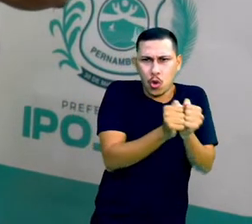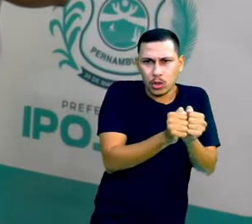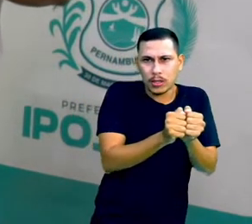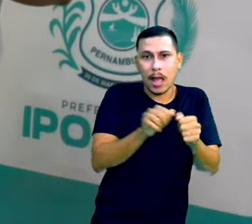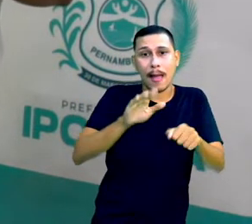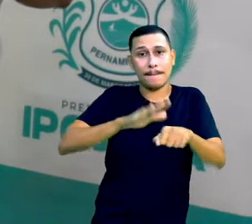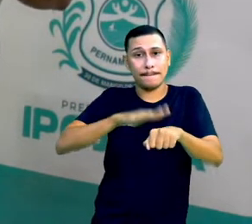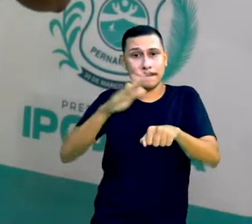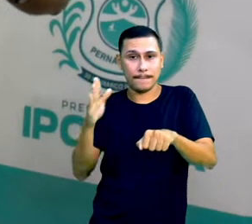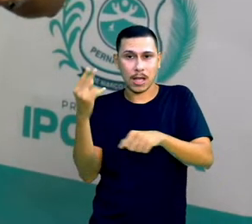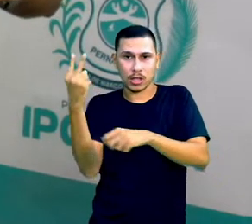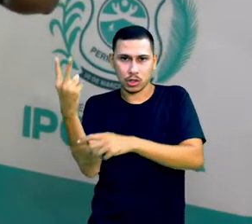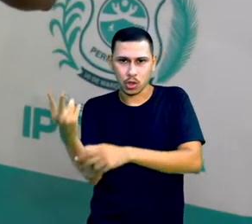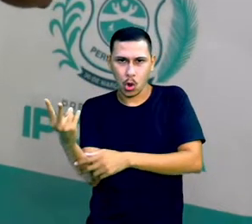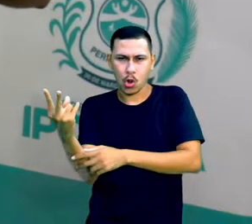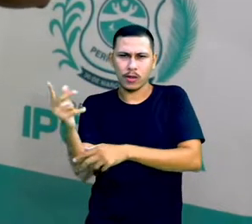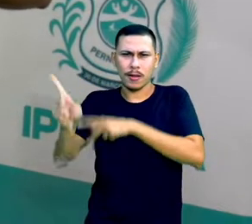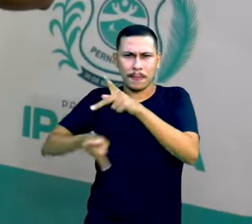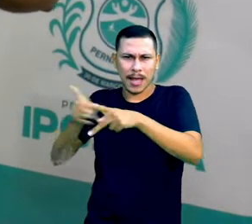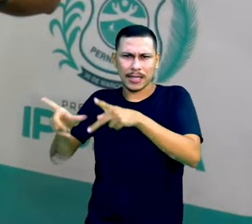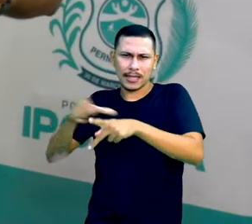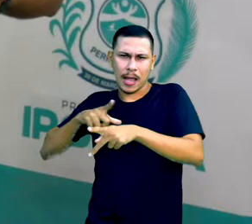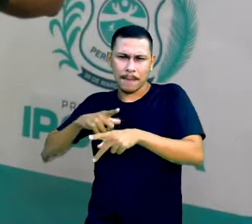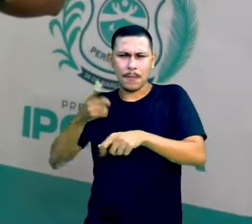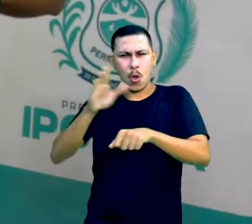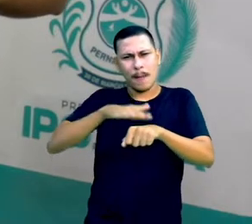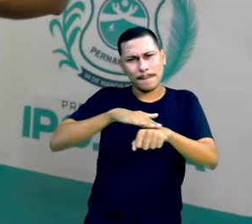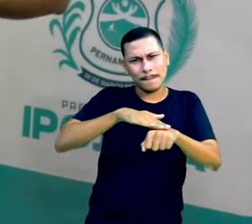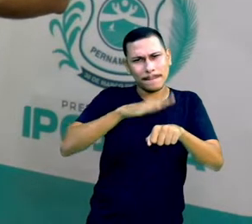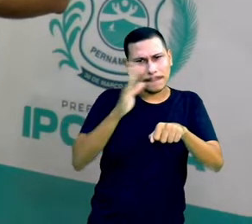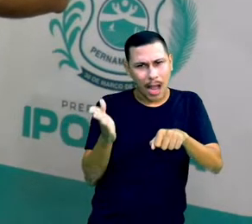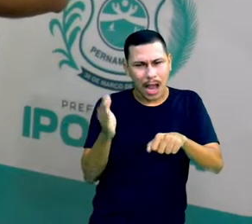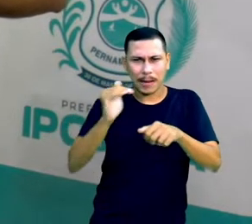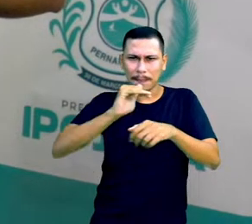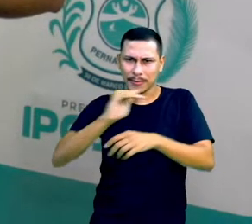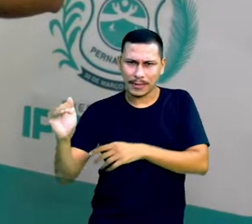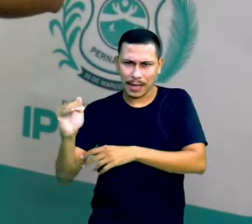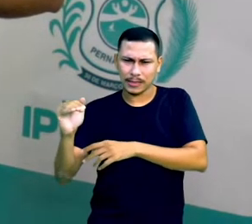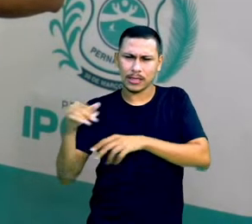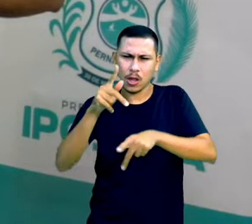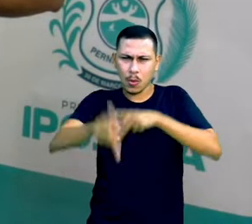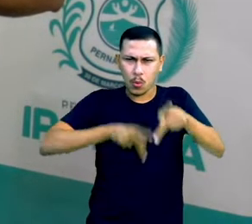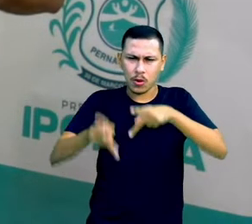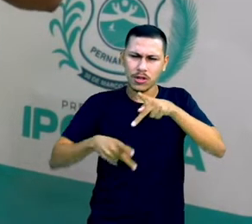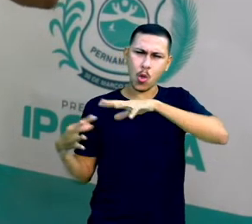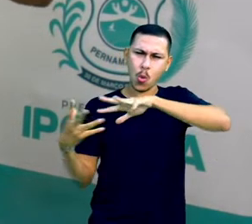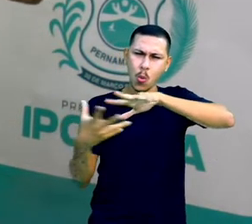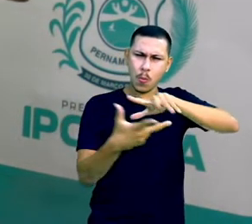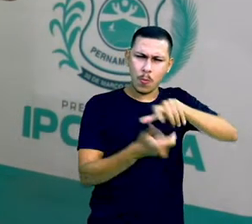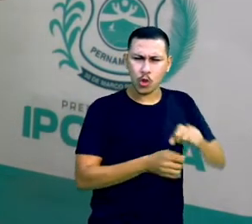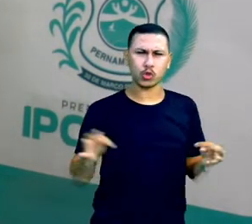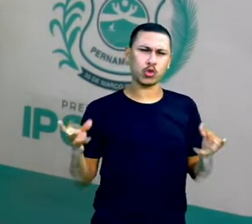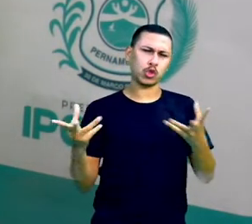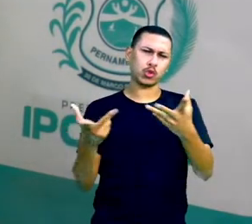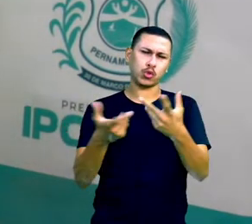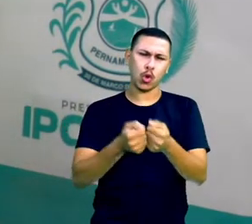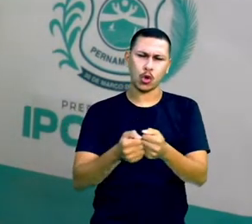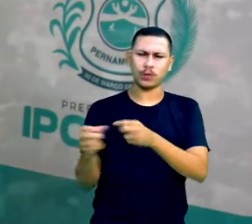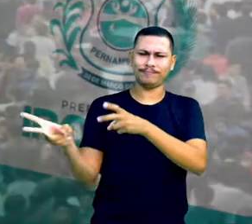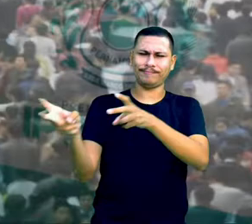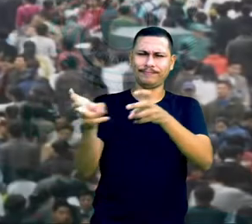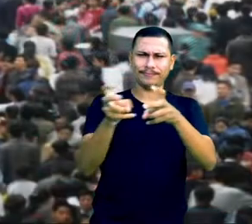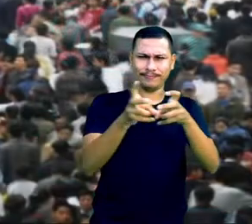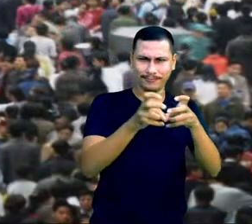certo? A gente tem aí mais da metade da população mundial. Certo? Então a gente vê